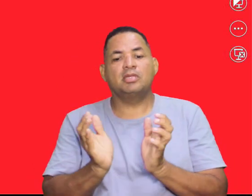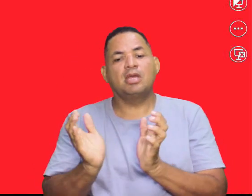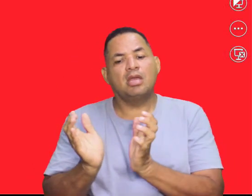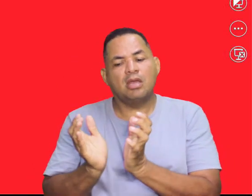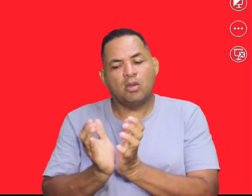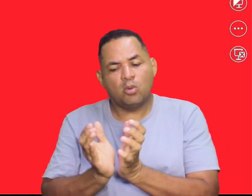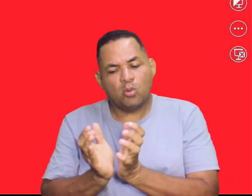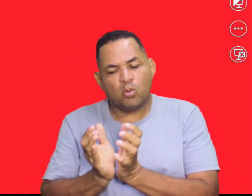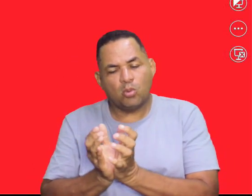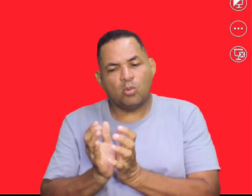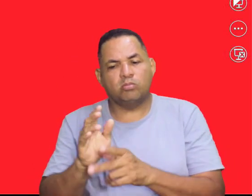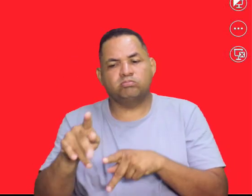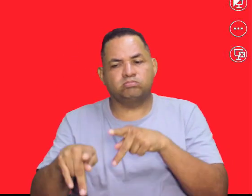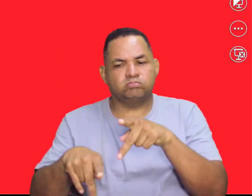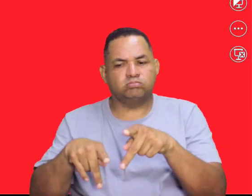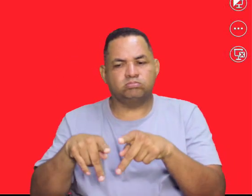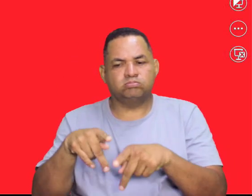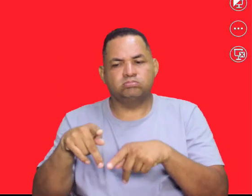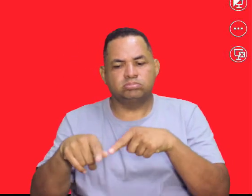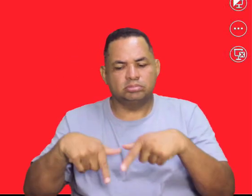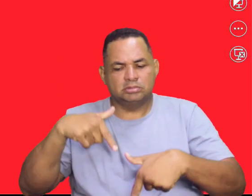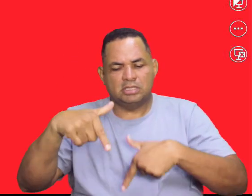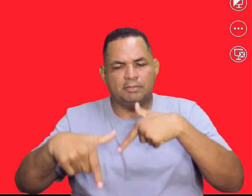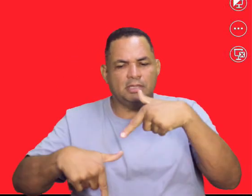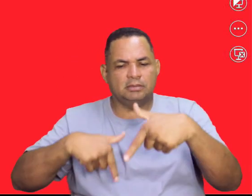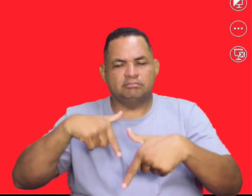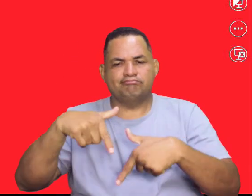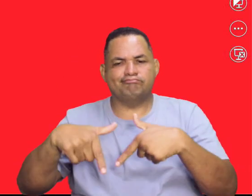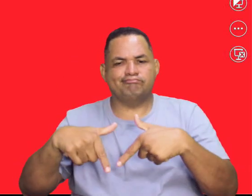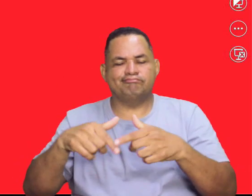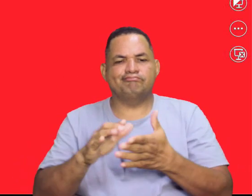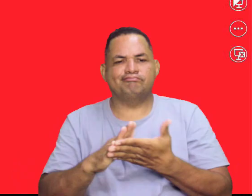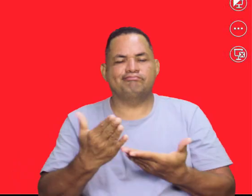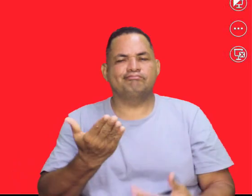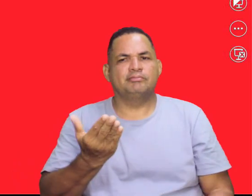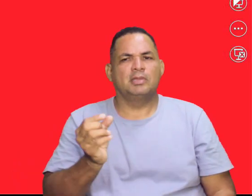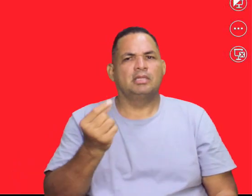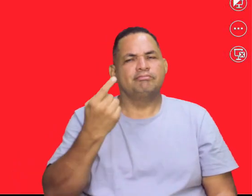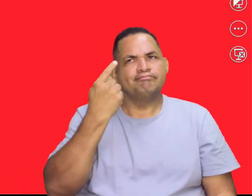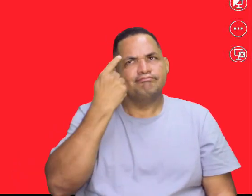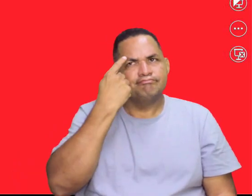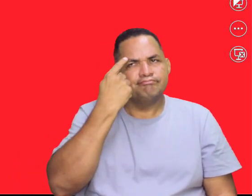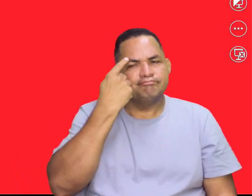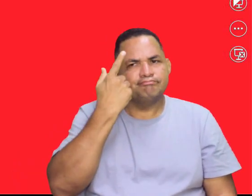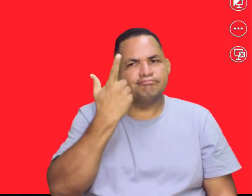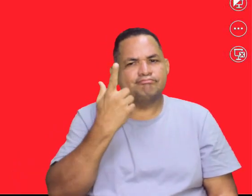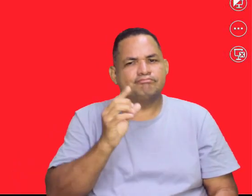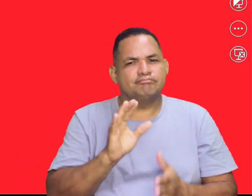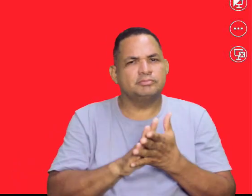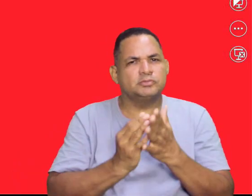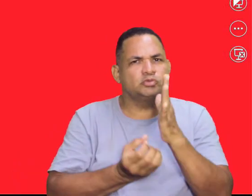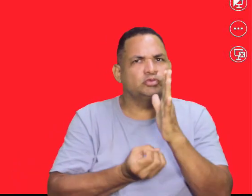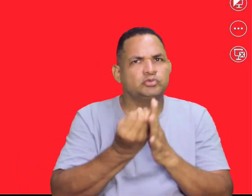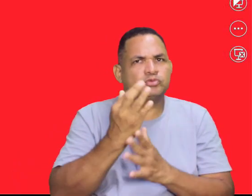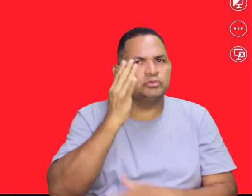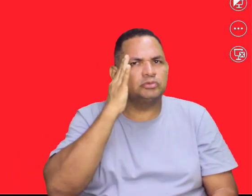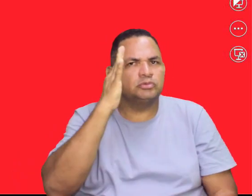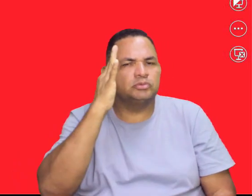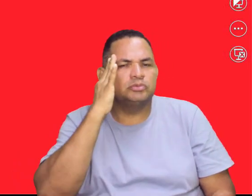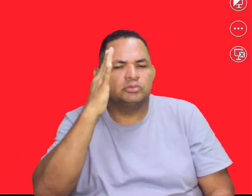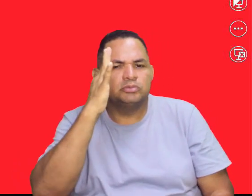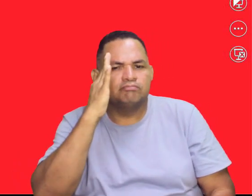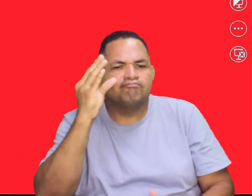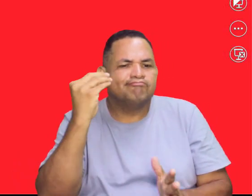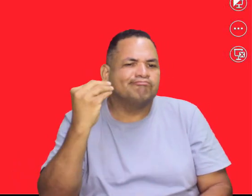menos privilegiada, que são os operários. Então, pensando nisso, vai surgir algumas teorias que